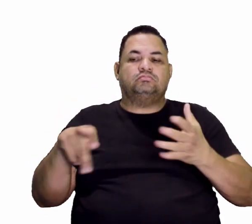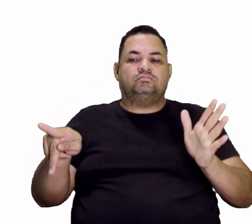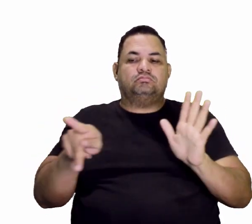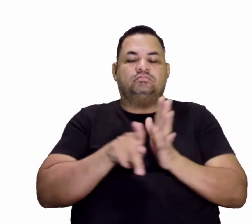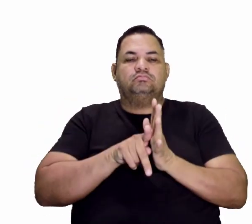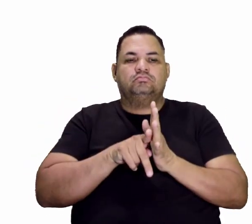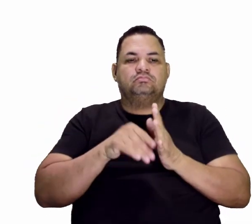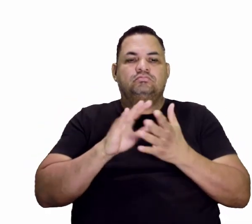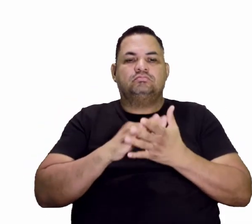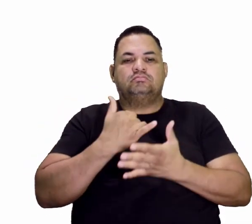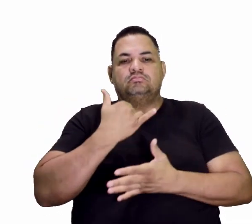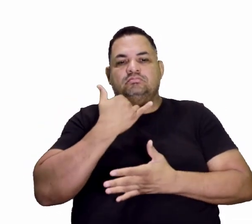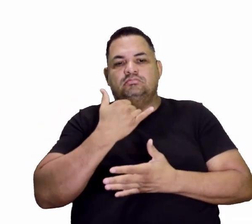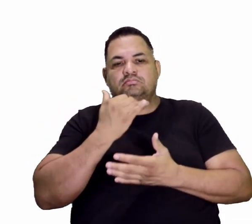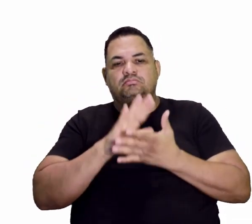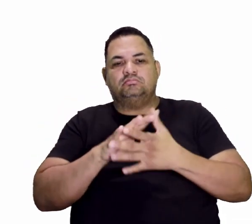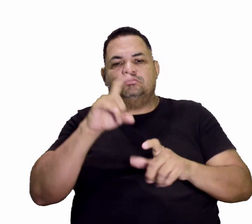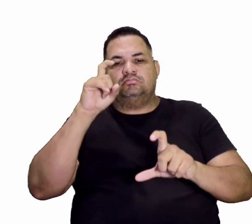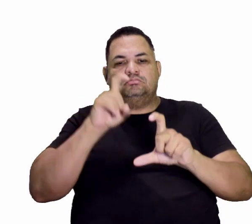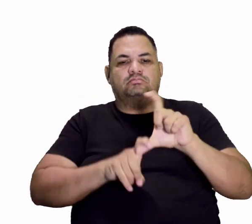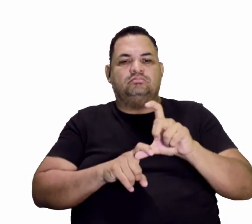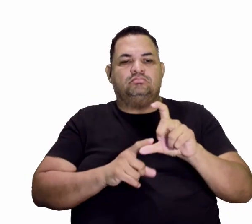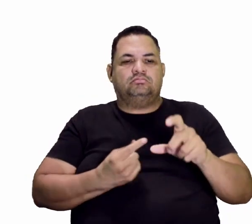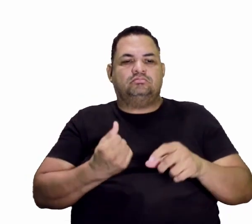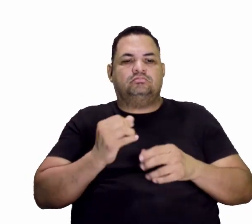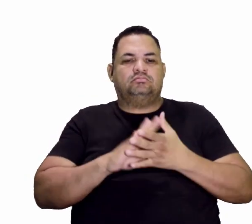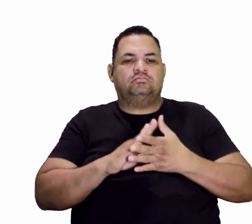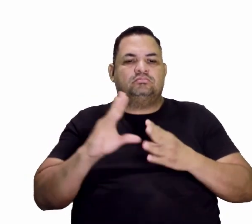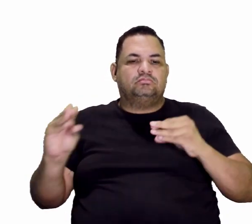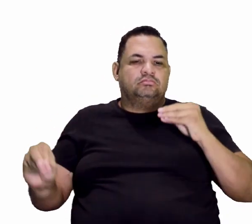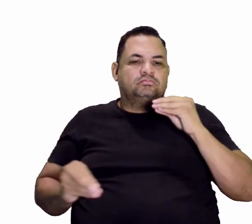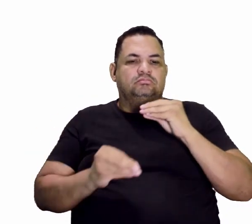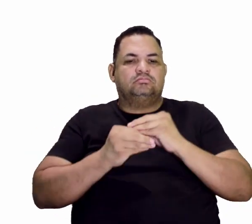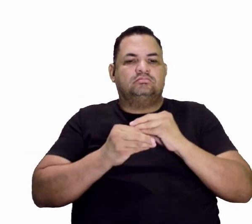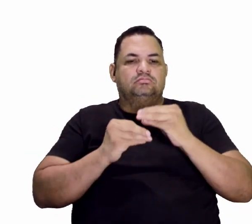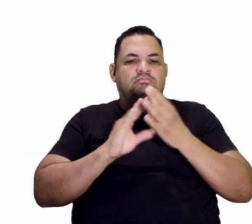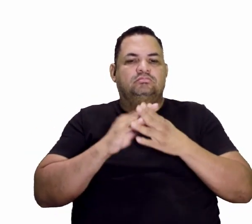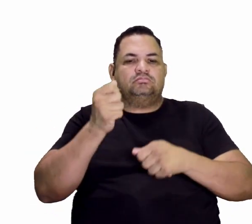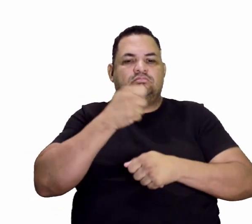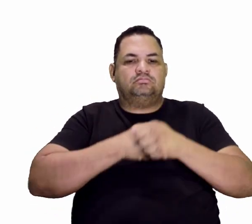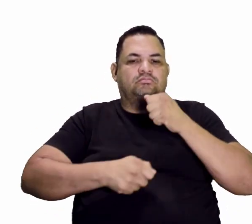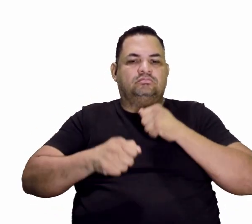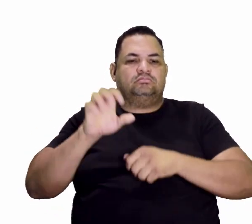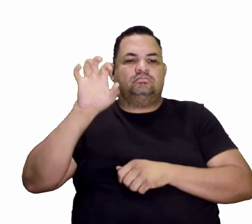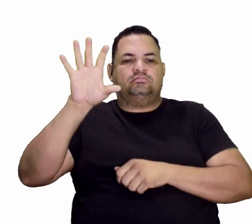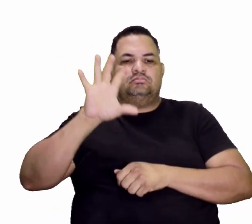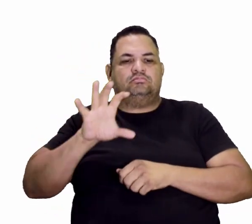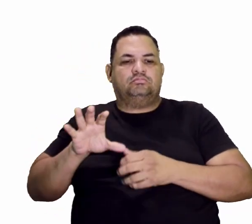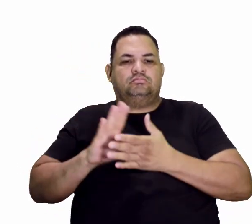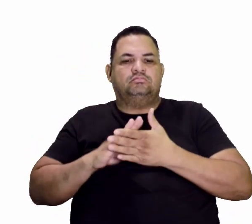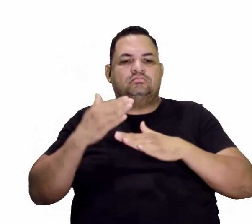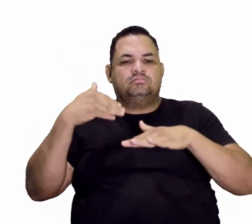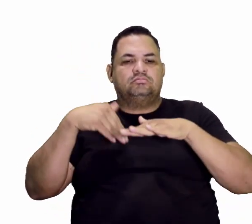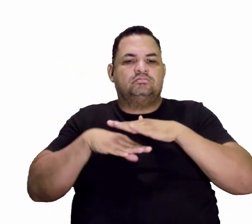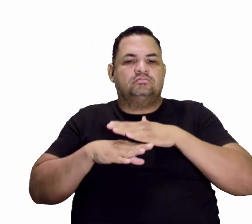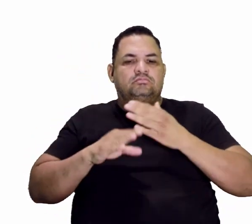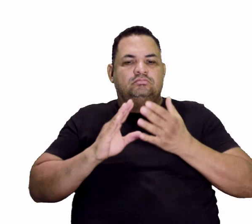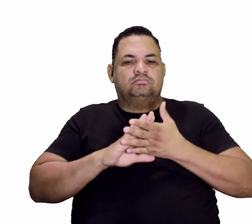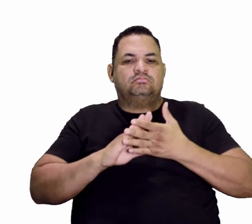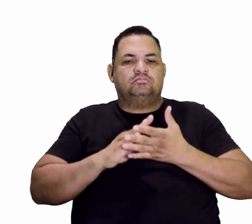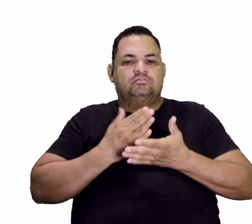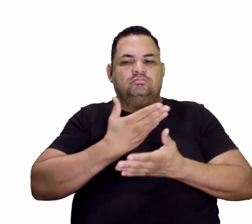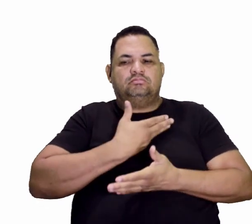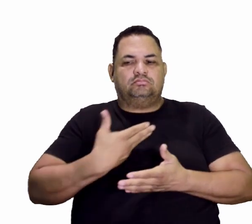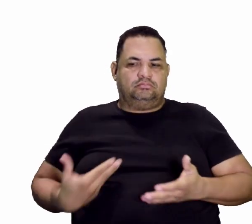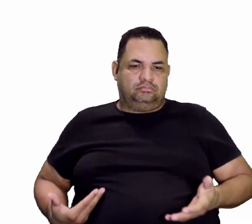especificamente? Perdão das dívidas fiscais? Ou B, inserção econômica regional? Ou C, reserva de